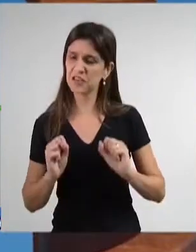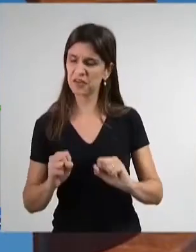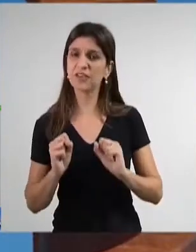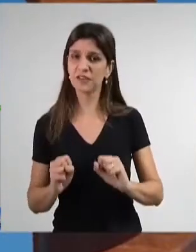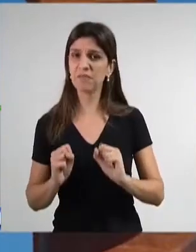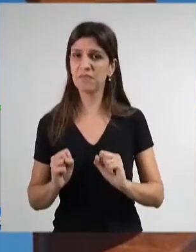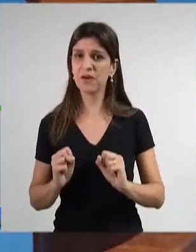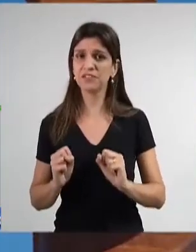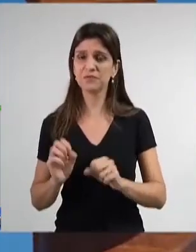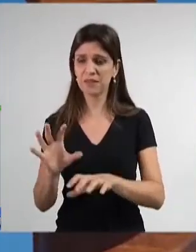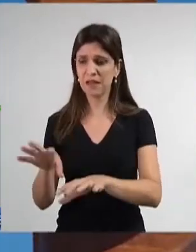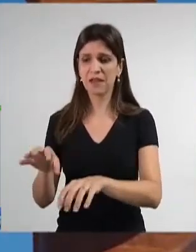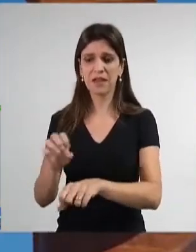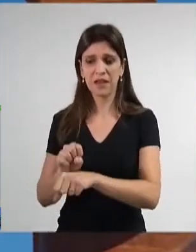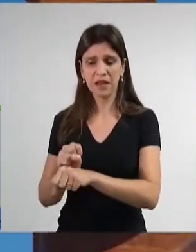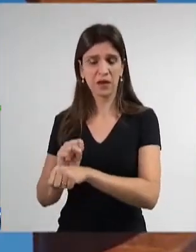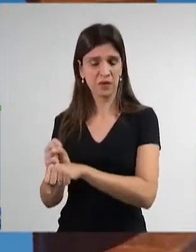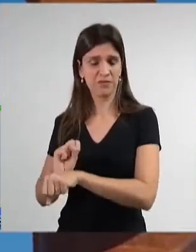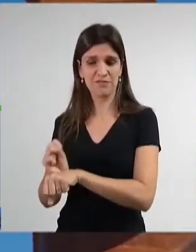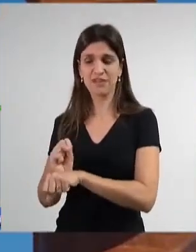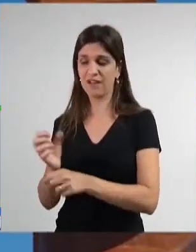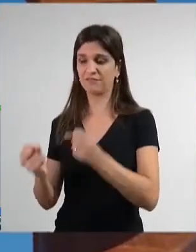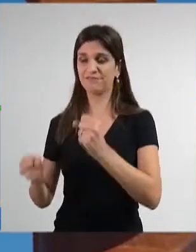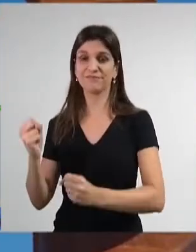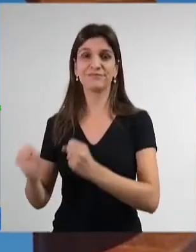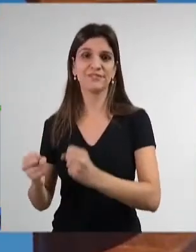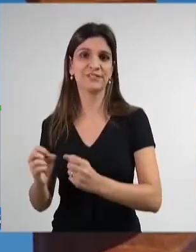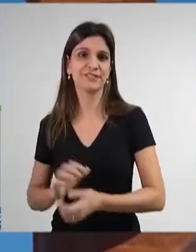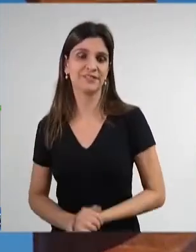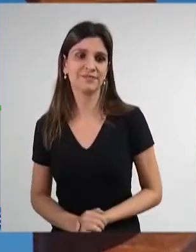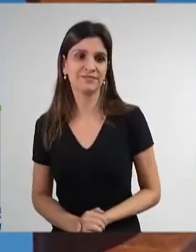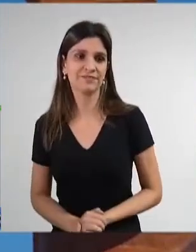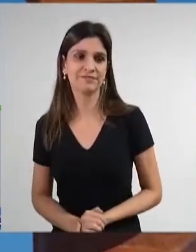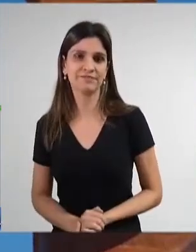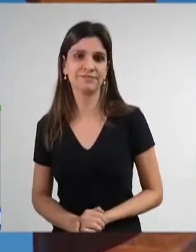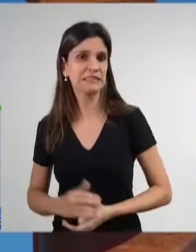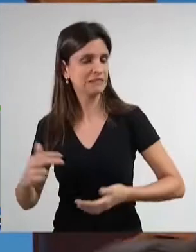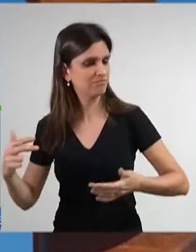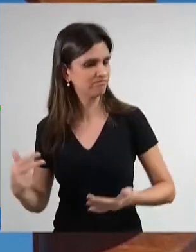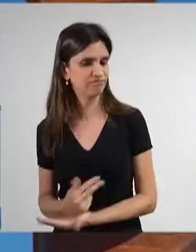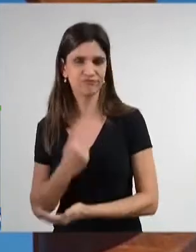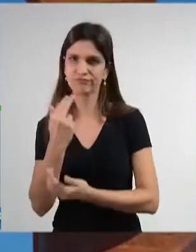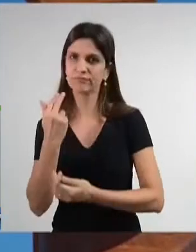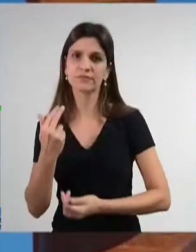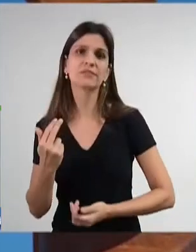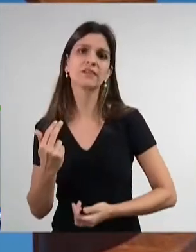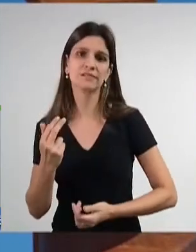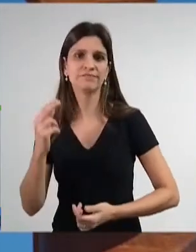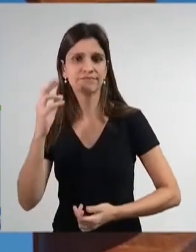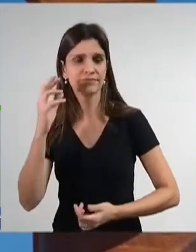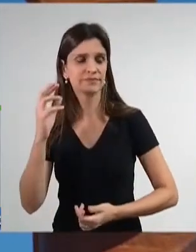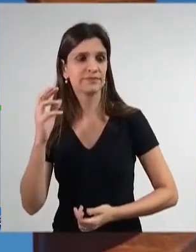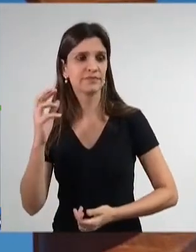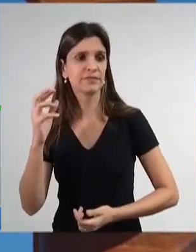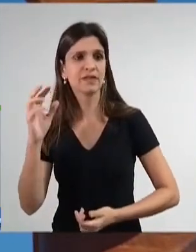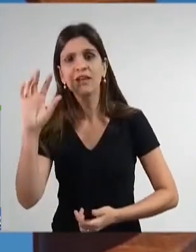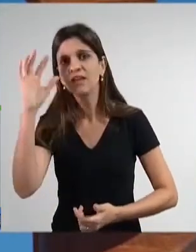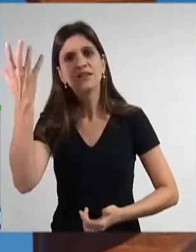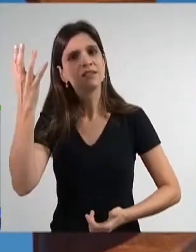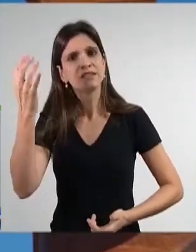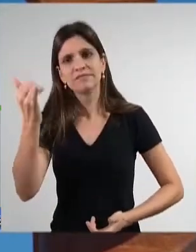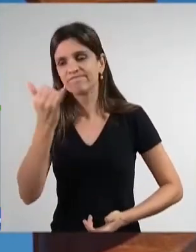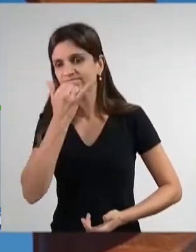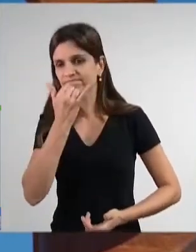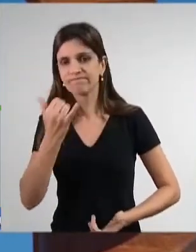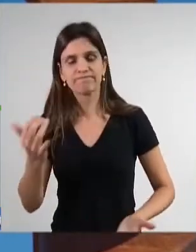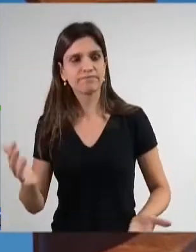dirigir, que nada vai acontecer com ele. E aí culmina em grandes tragédias, como aconteceu com esse guarda municipal lá em Dourados, que teve a sua vida